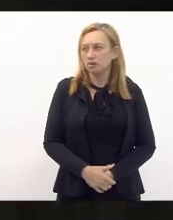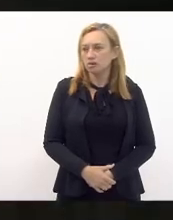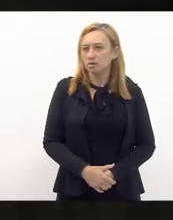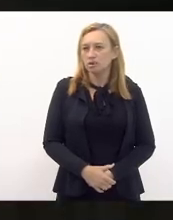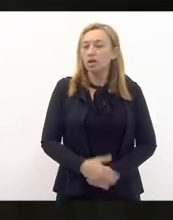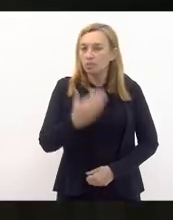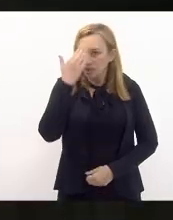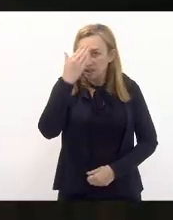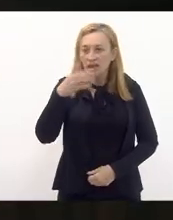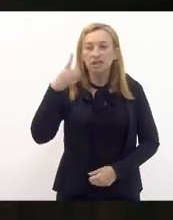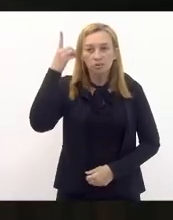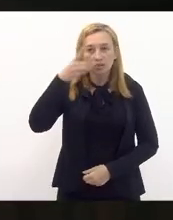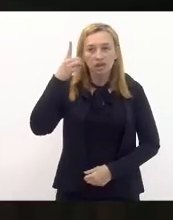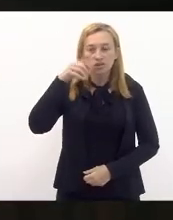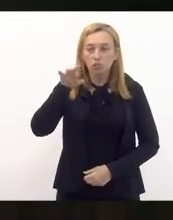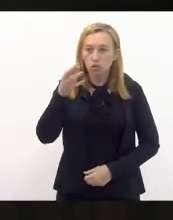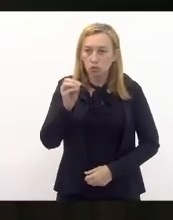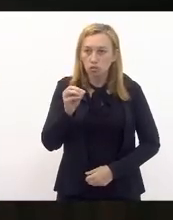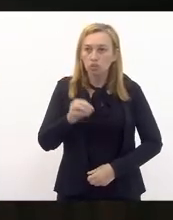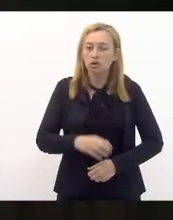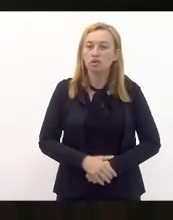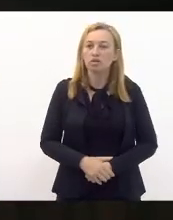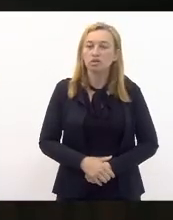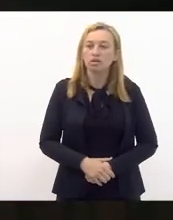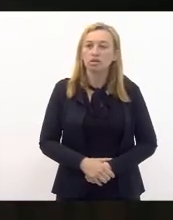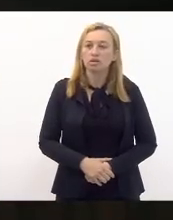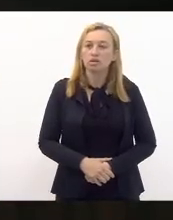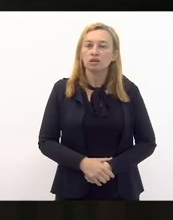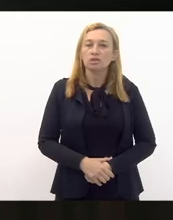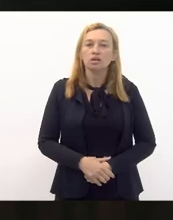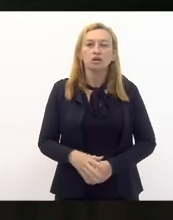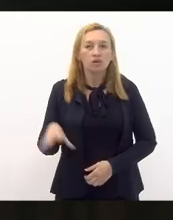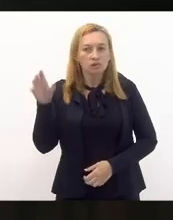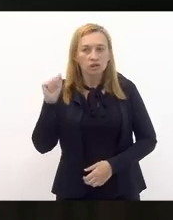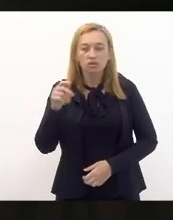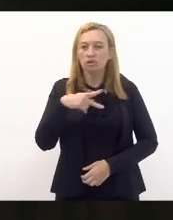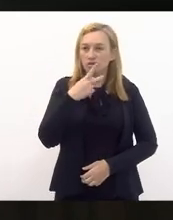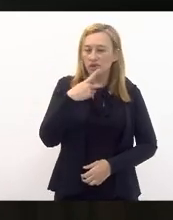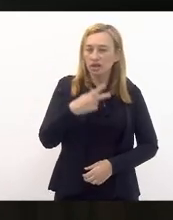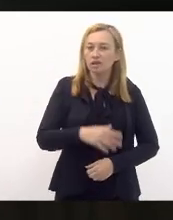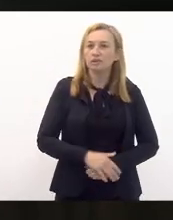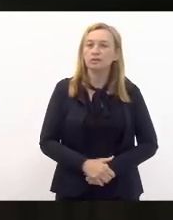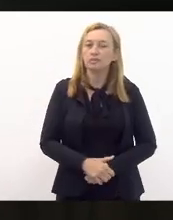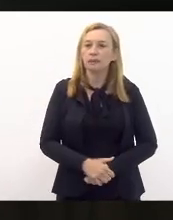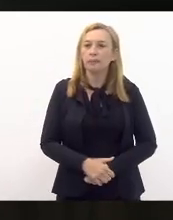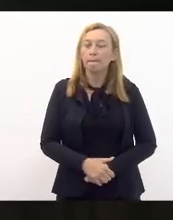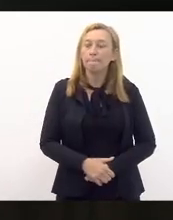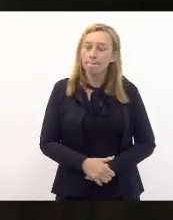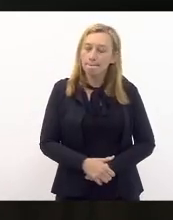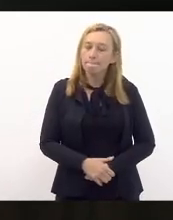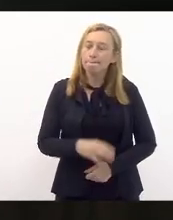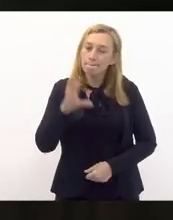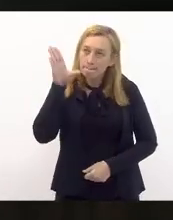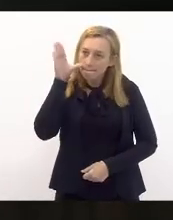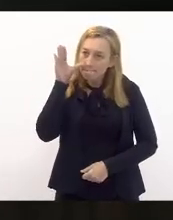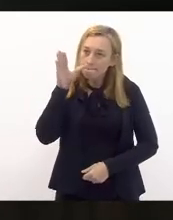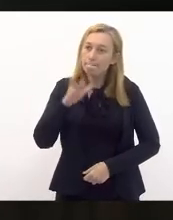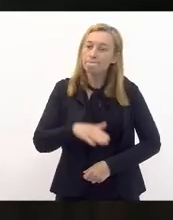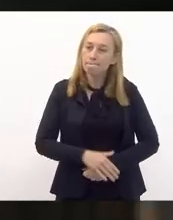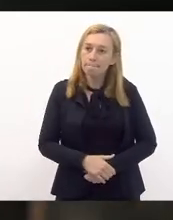e obrigado Deputado Bruna Lara ouvido as palavras de vossa excelência seria muito